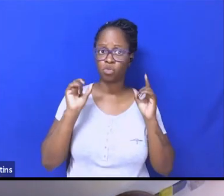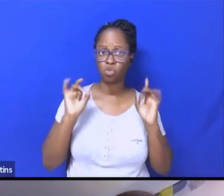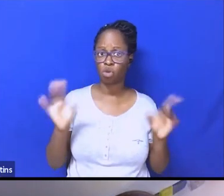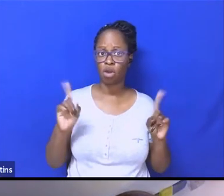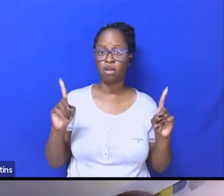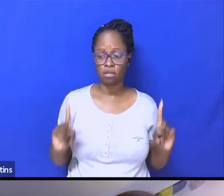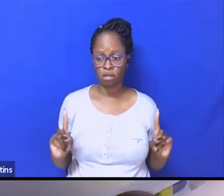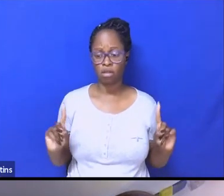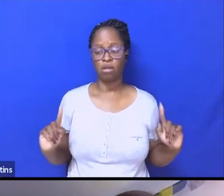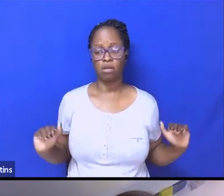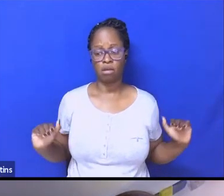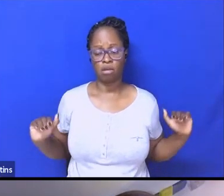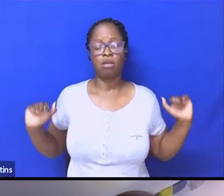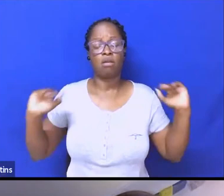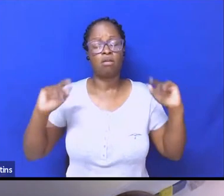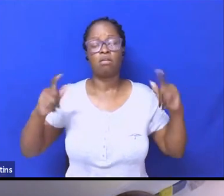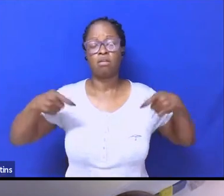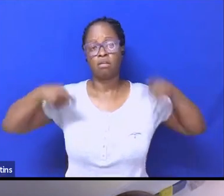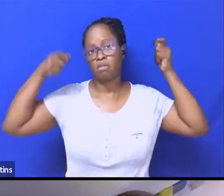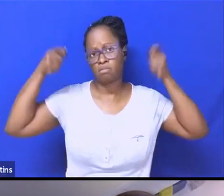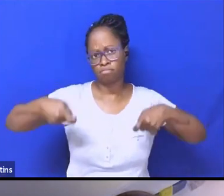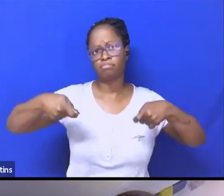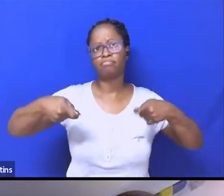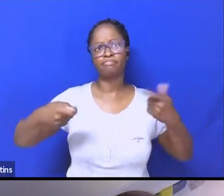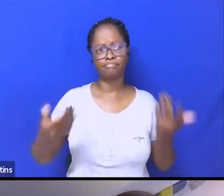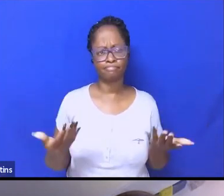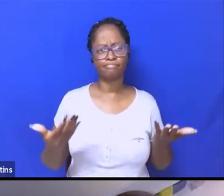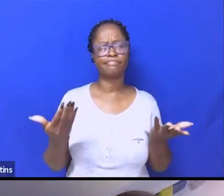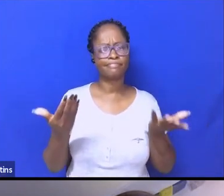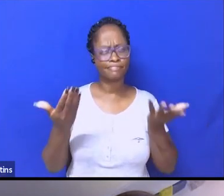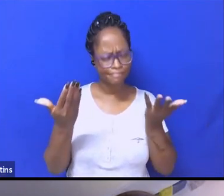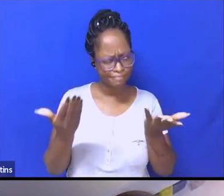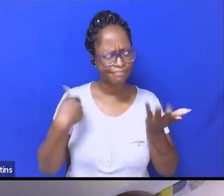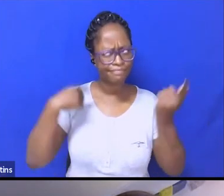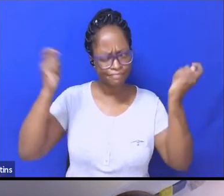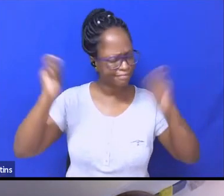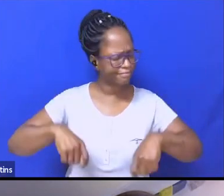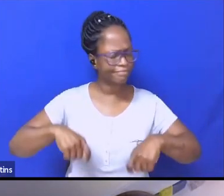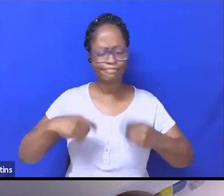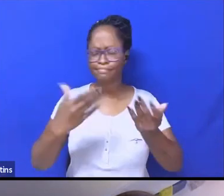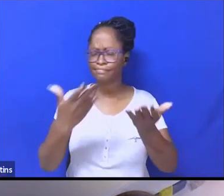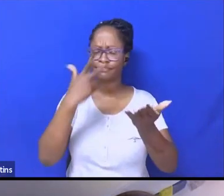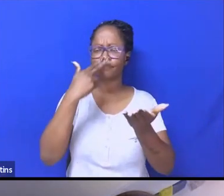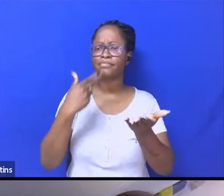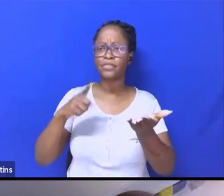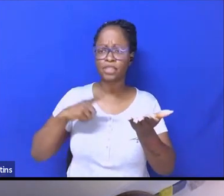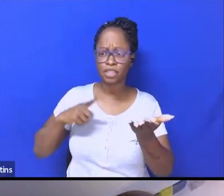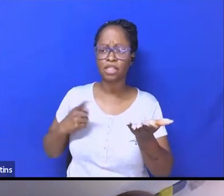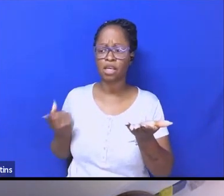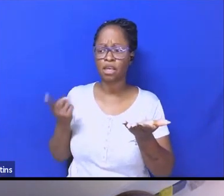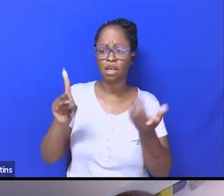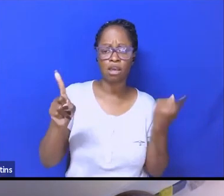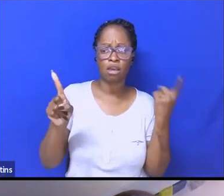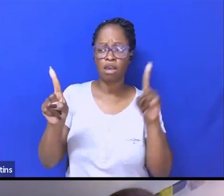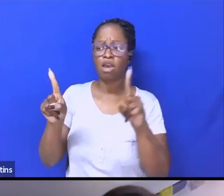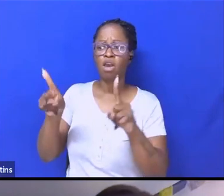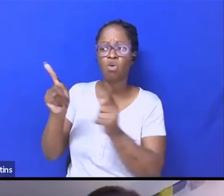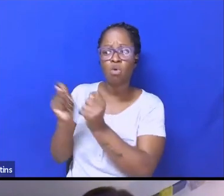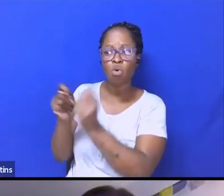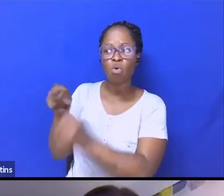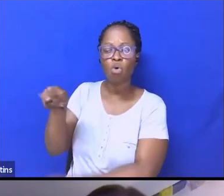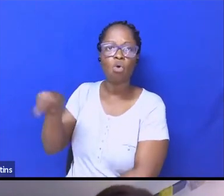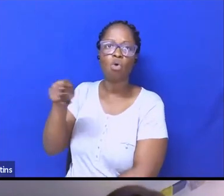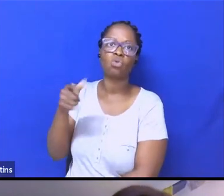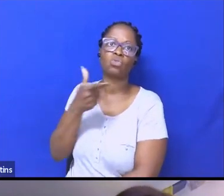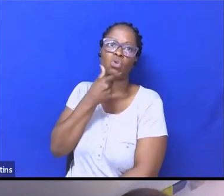que lhe põe limite à presença de homens essa é a redação atual os homens não podem ser mais